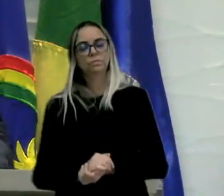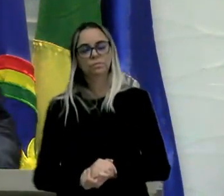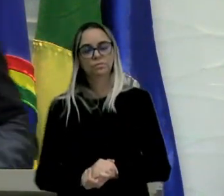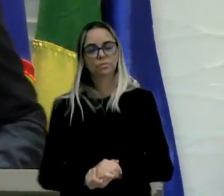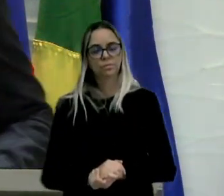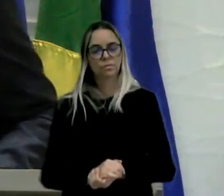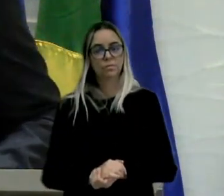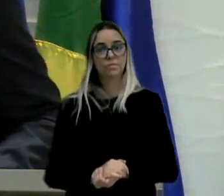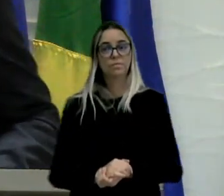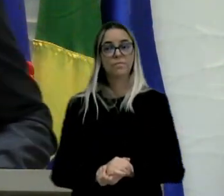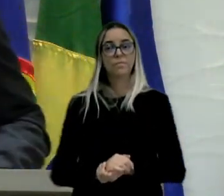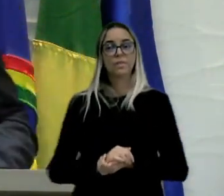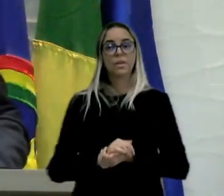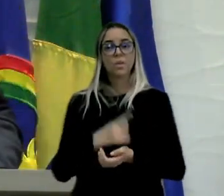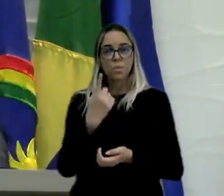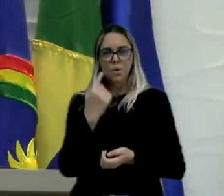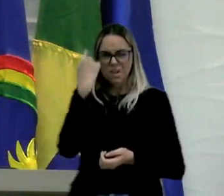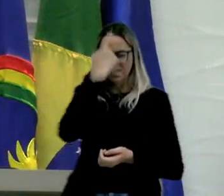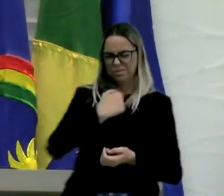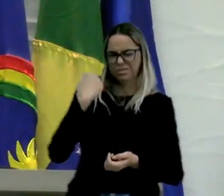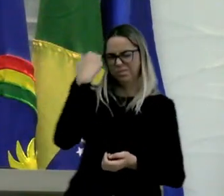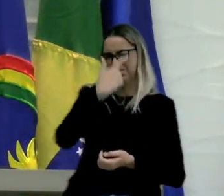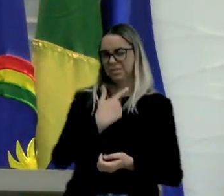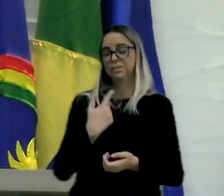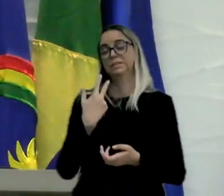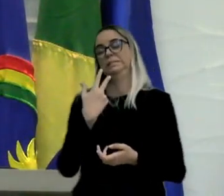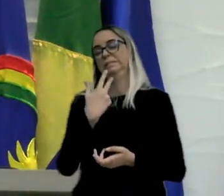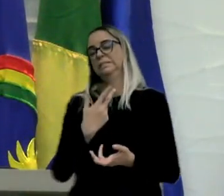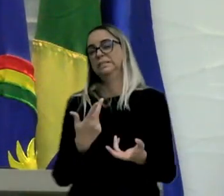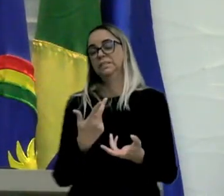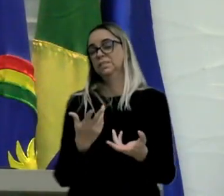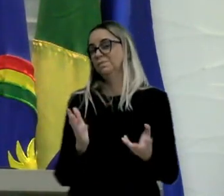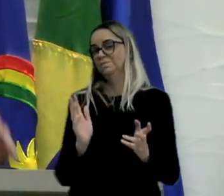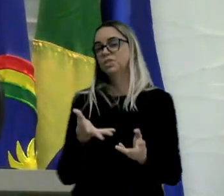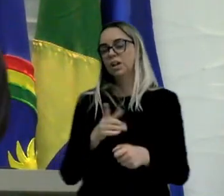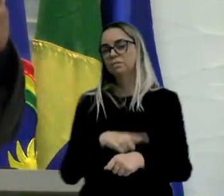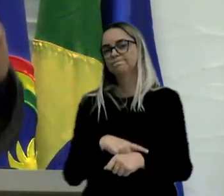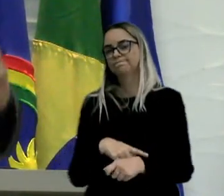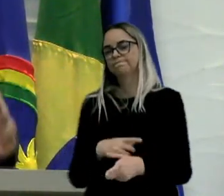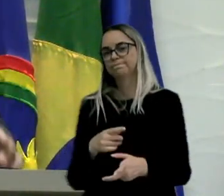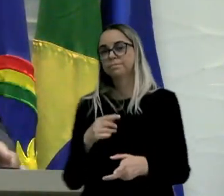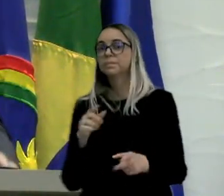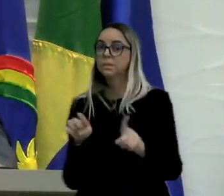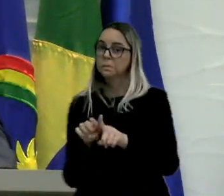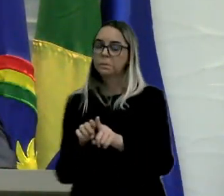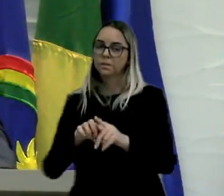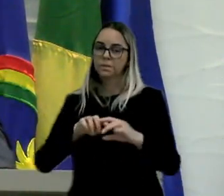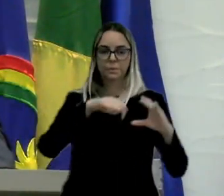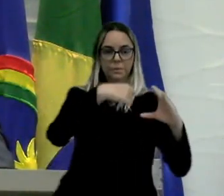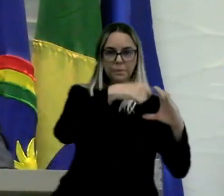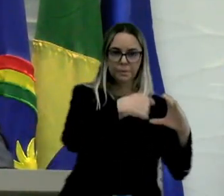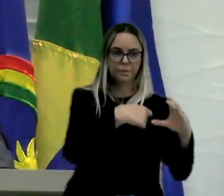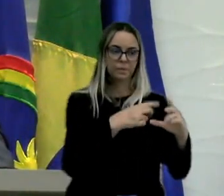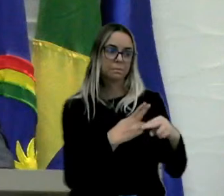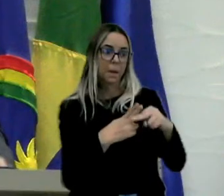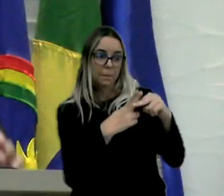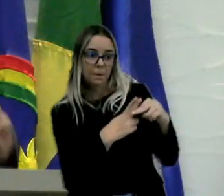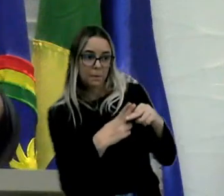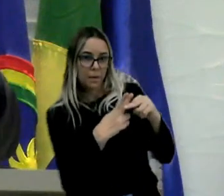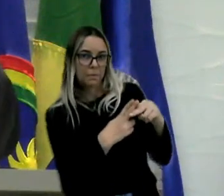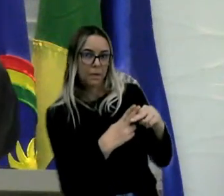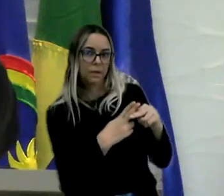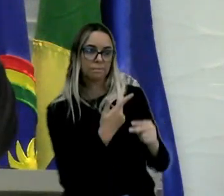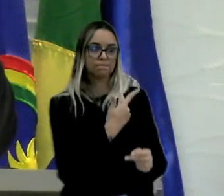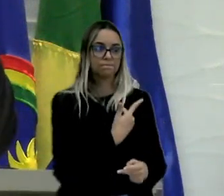passamos mais de uma hora lá falando com com o dor e também até foi gravada a aquela aquela